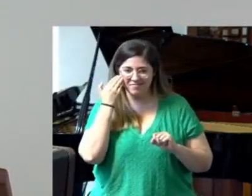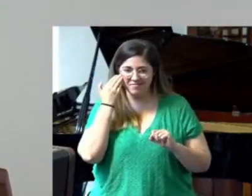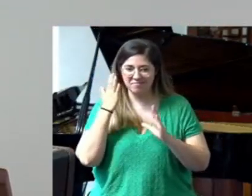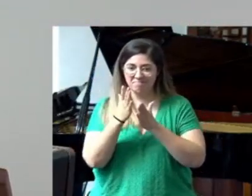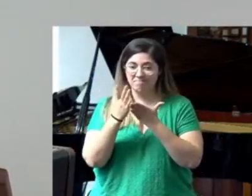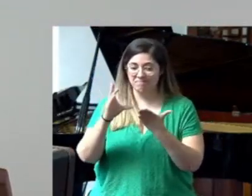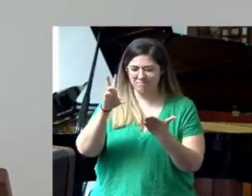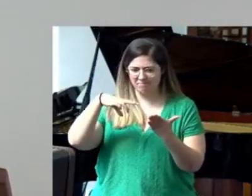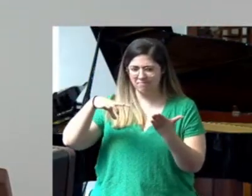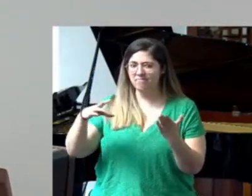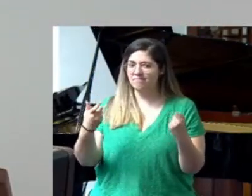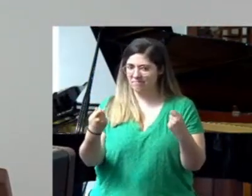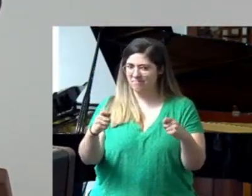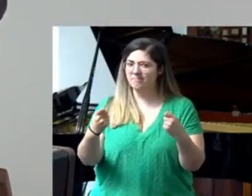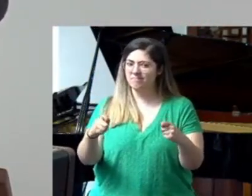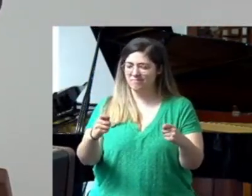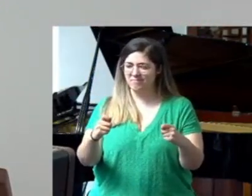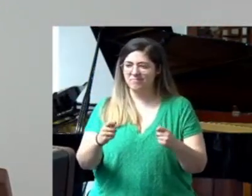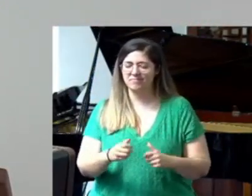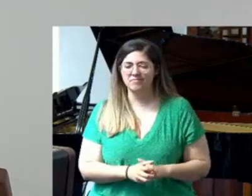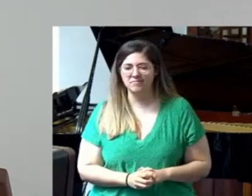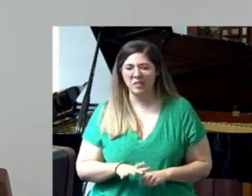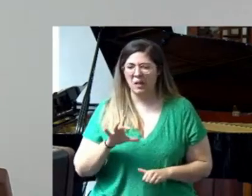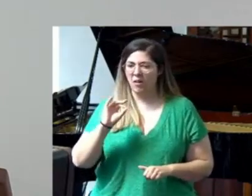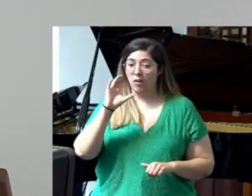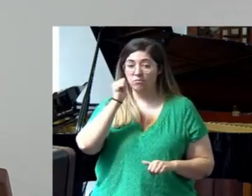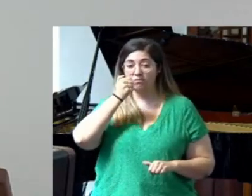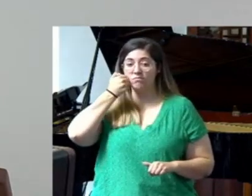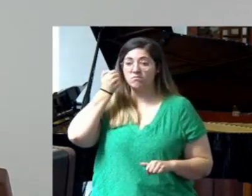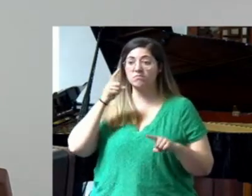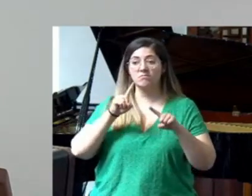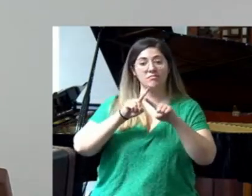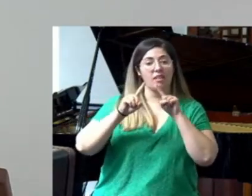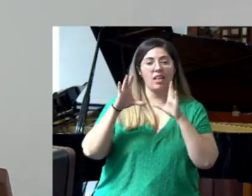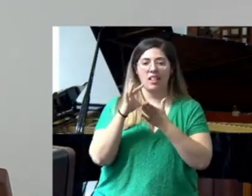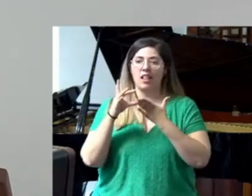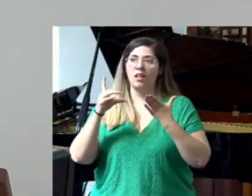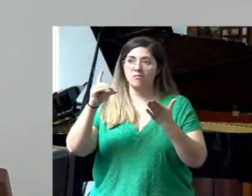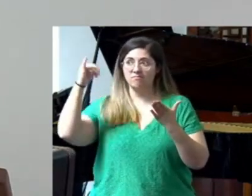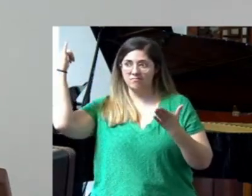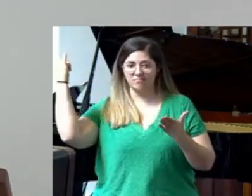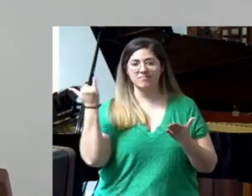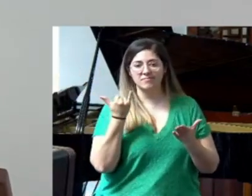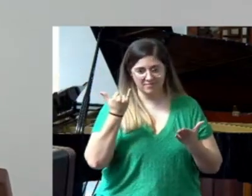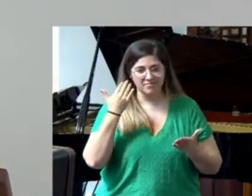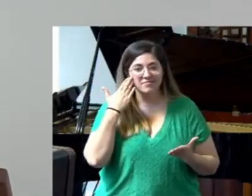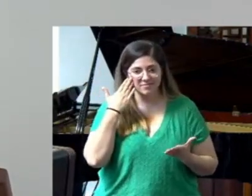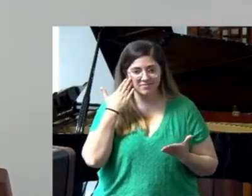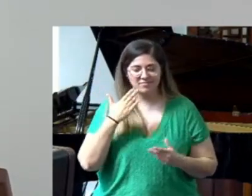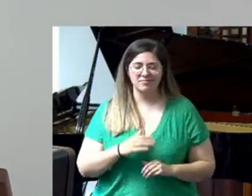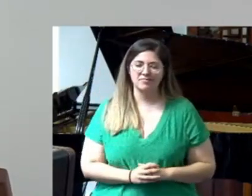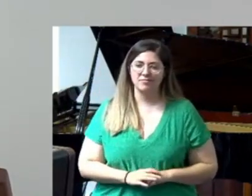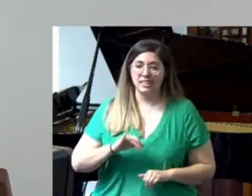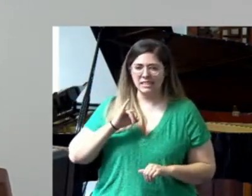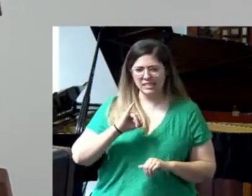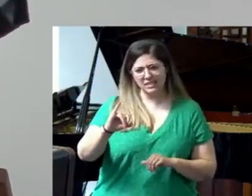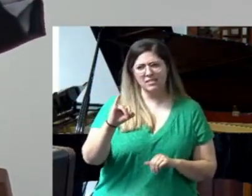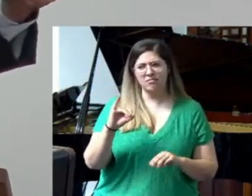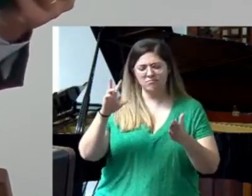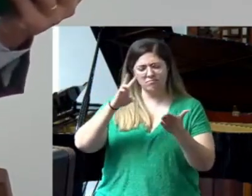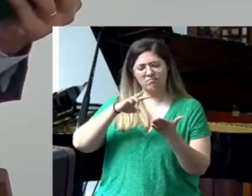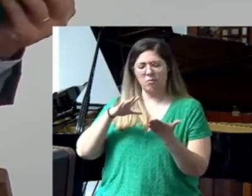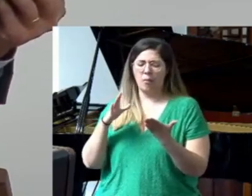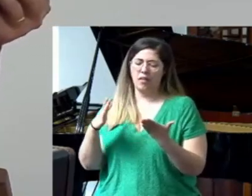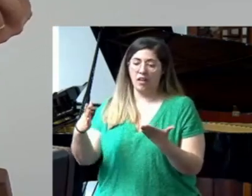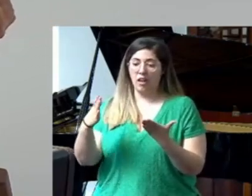a Bíblia serve para nós. Por isso que nem só de pão vive o homem, mas de toda a palavra que procede da boca de Deus. Agora, se eu leio